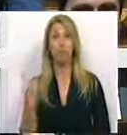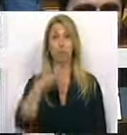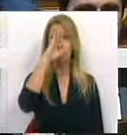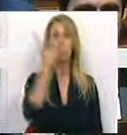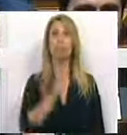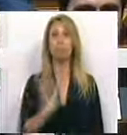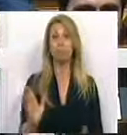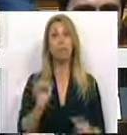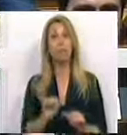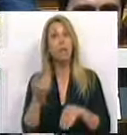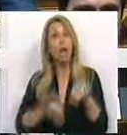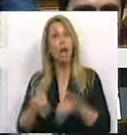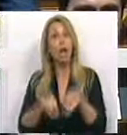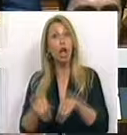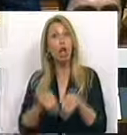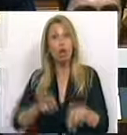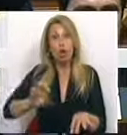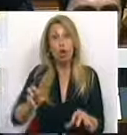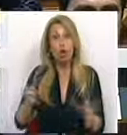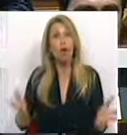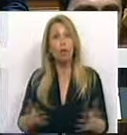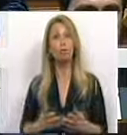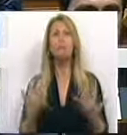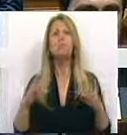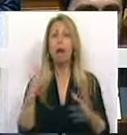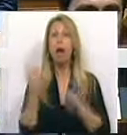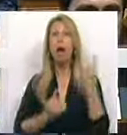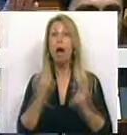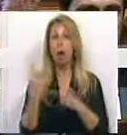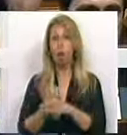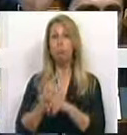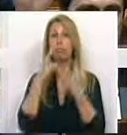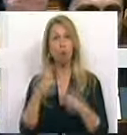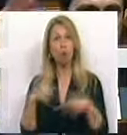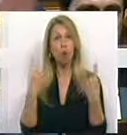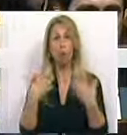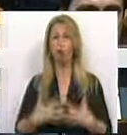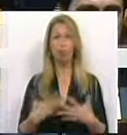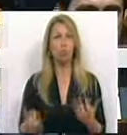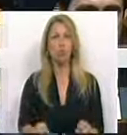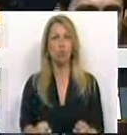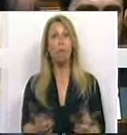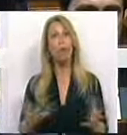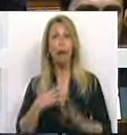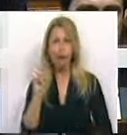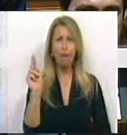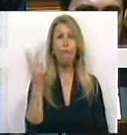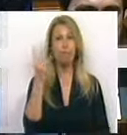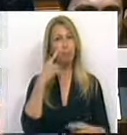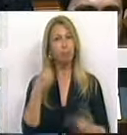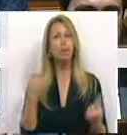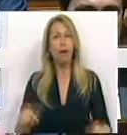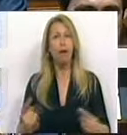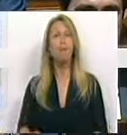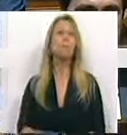Nós sabemos que foram eleições regionais, mas há alguns sinais que são inequívocos. Há pelo menos dois. O primeiro